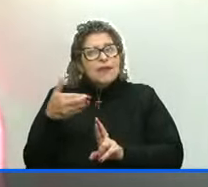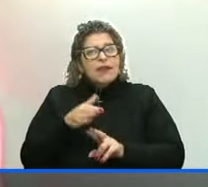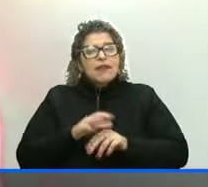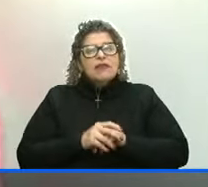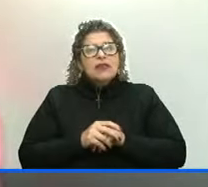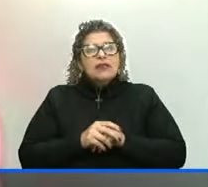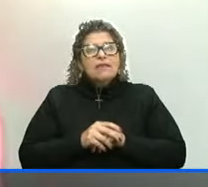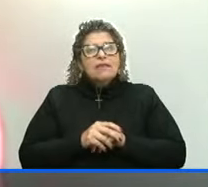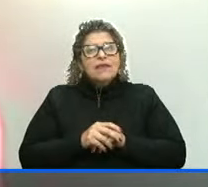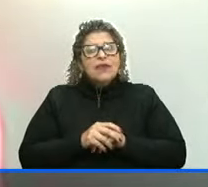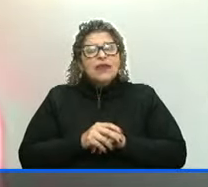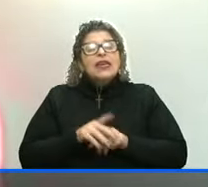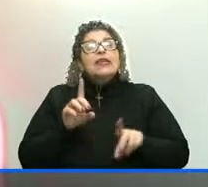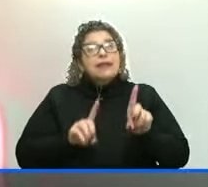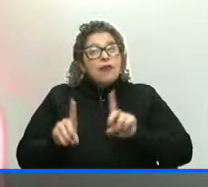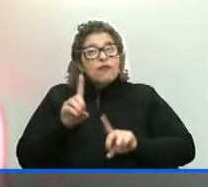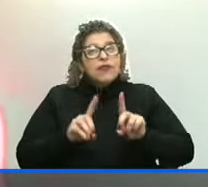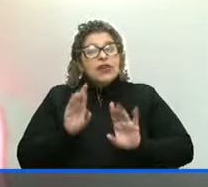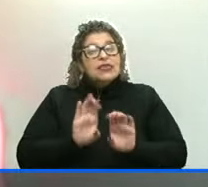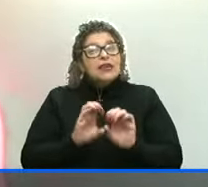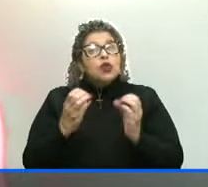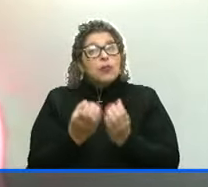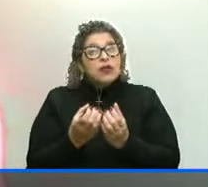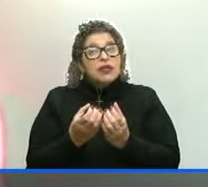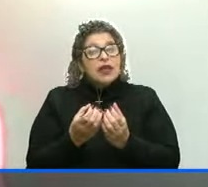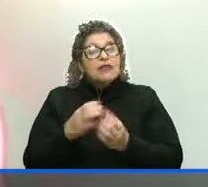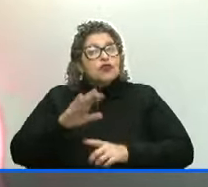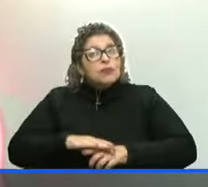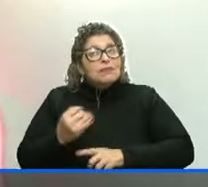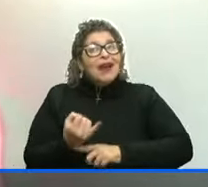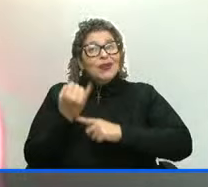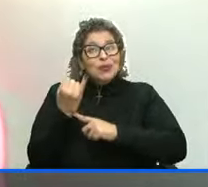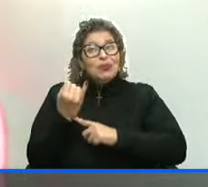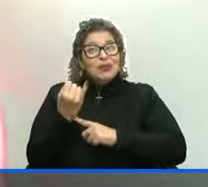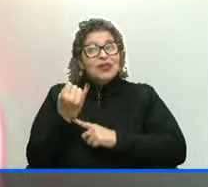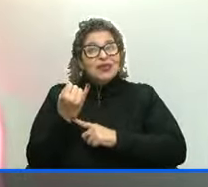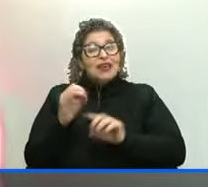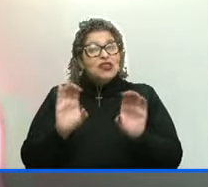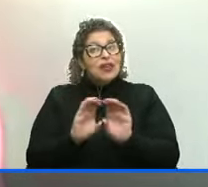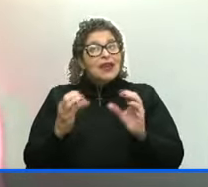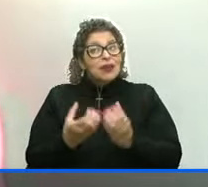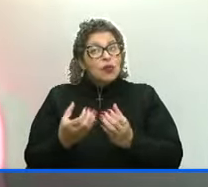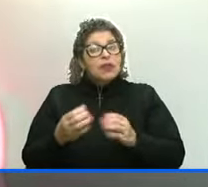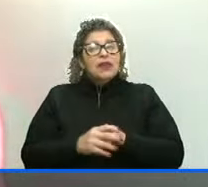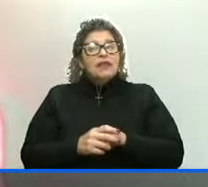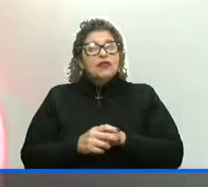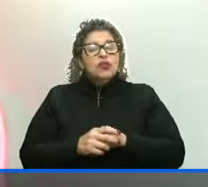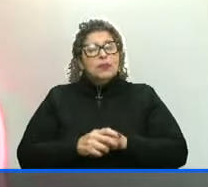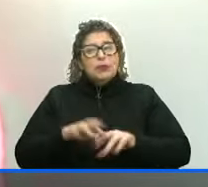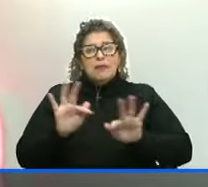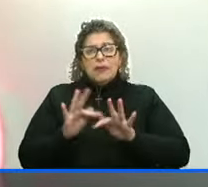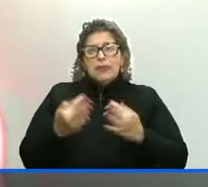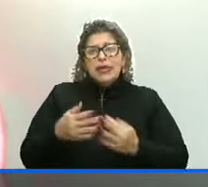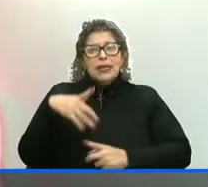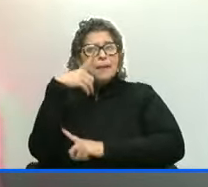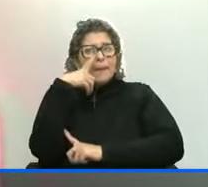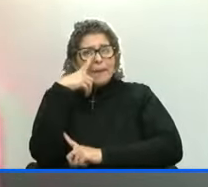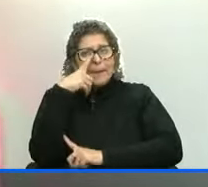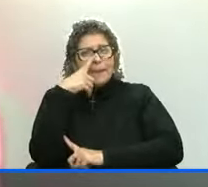sendo, por vezes, dentro das comunidades, um dos mais importantes daquela comunidade, para uma família, para uma